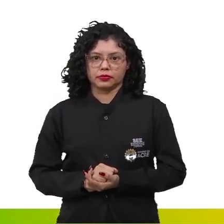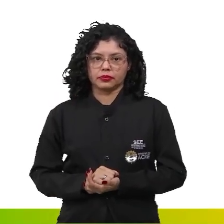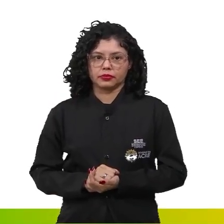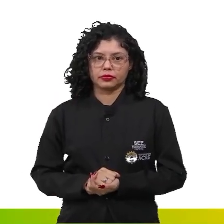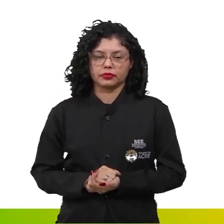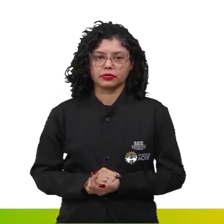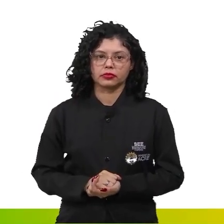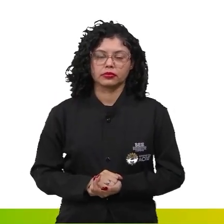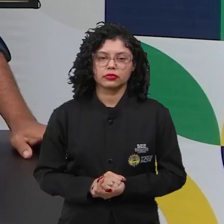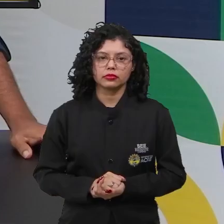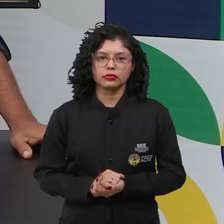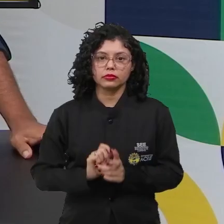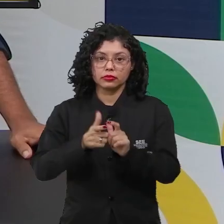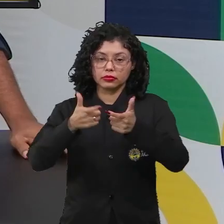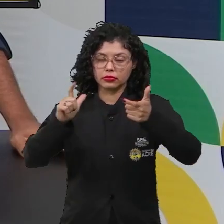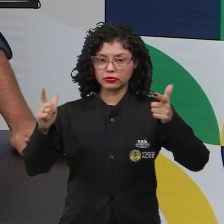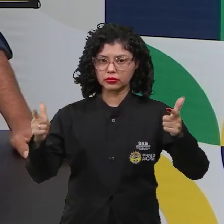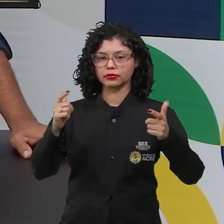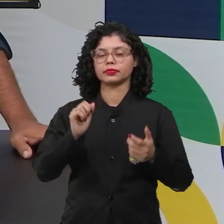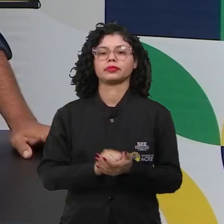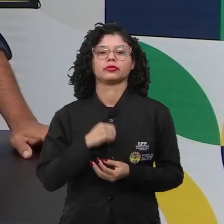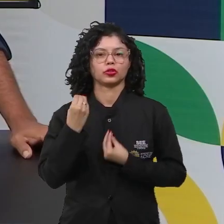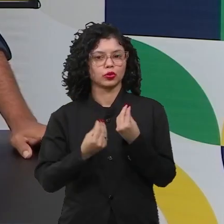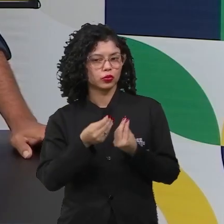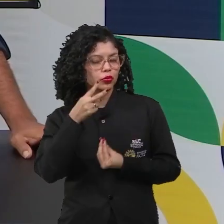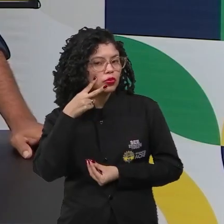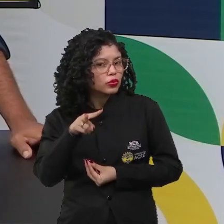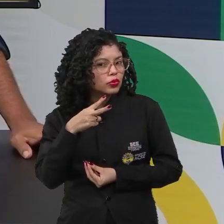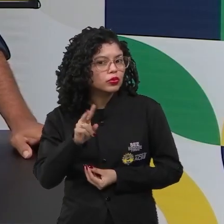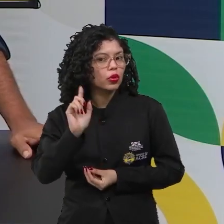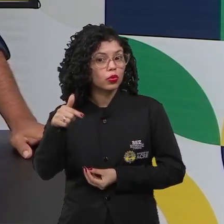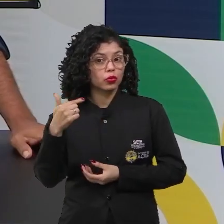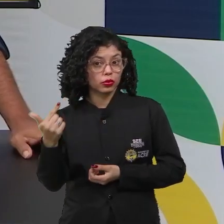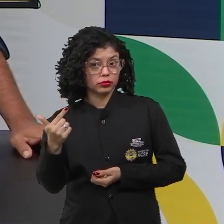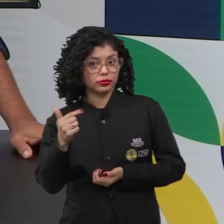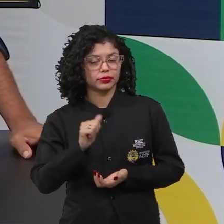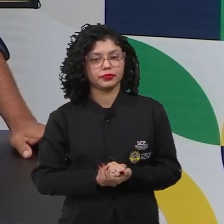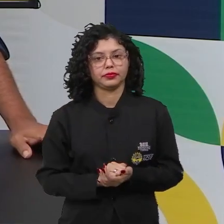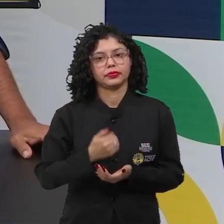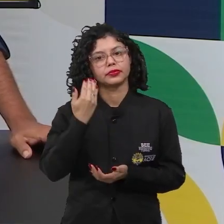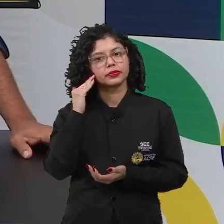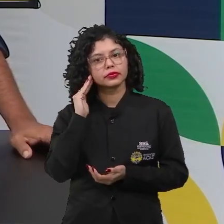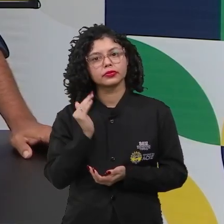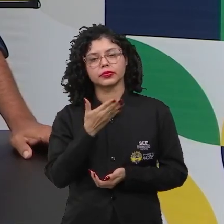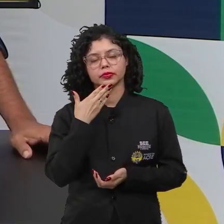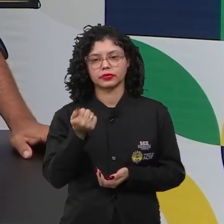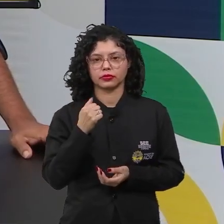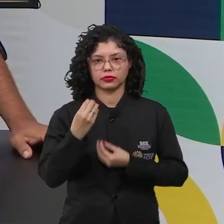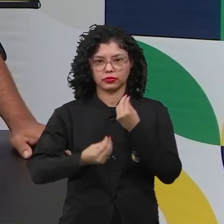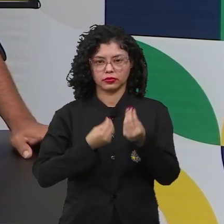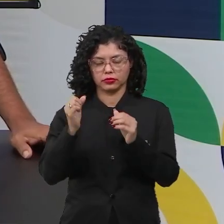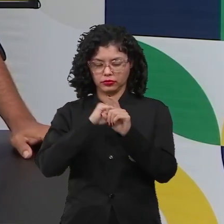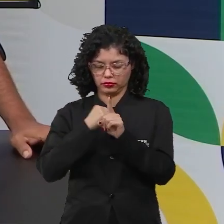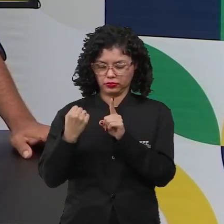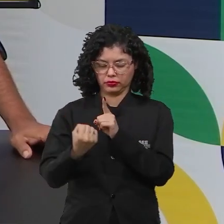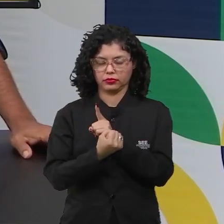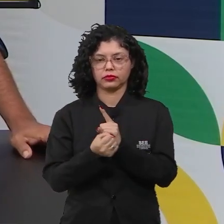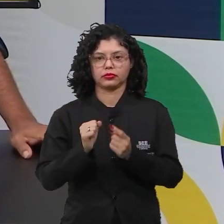crítica. É preciso ampliar a forma com que você vê o outro para entender como a